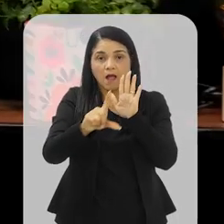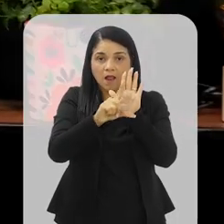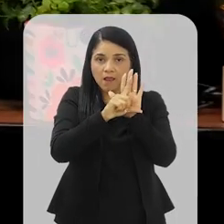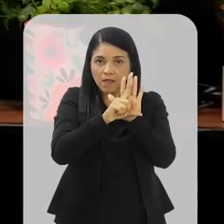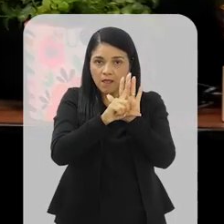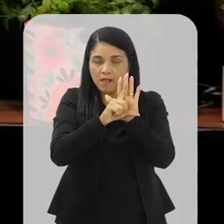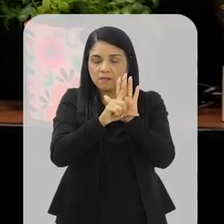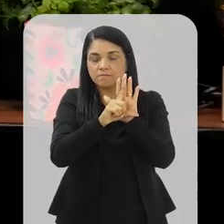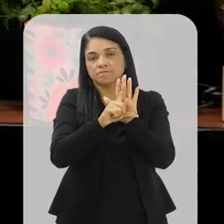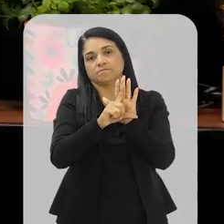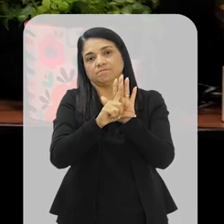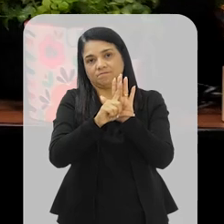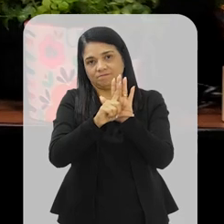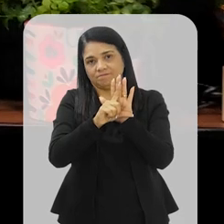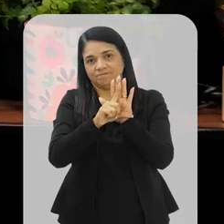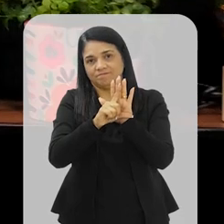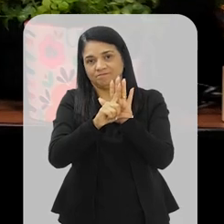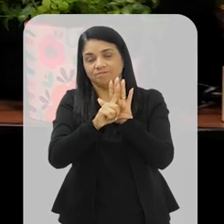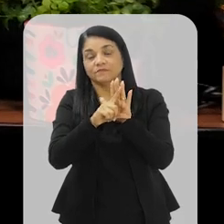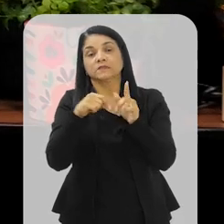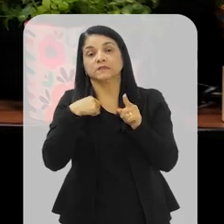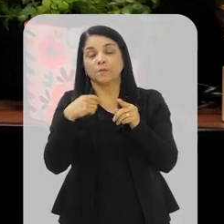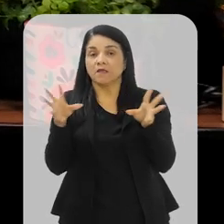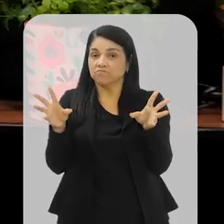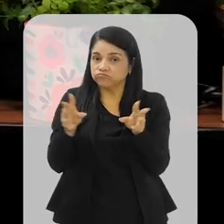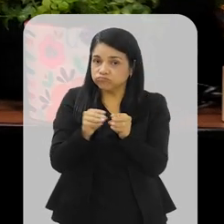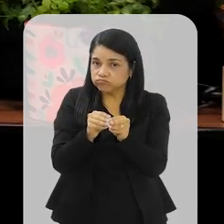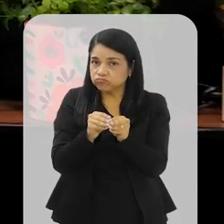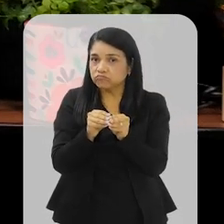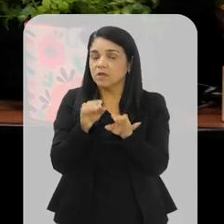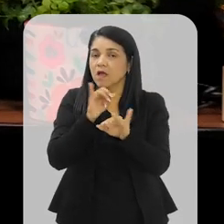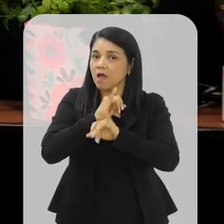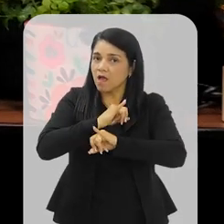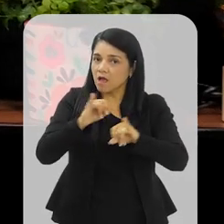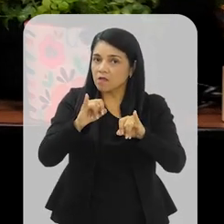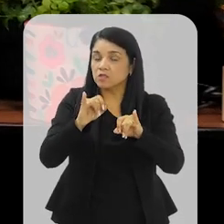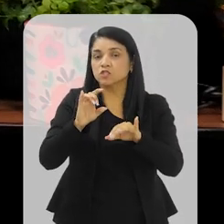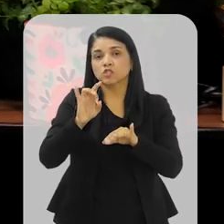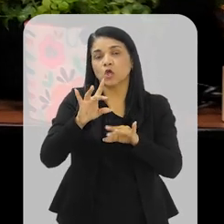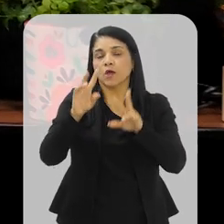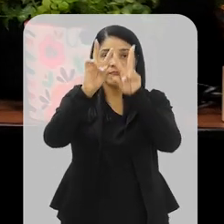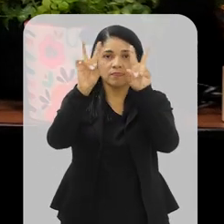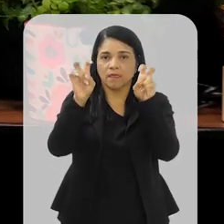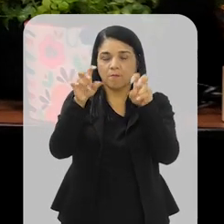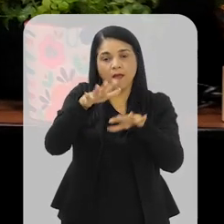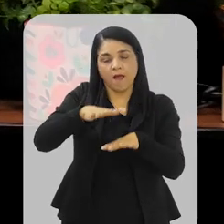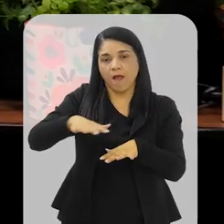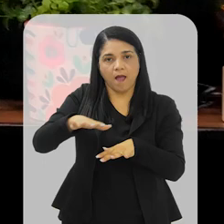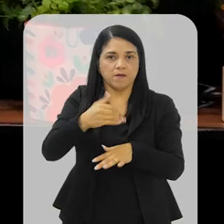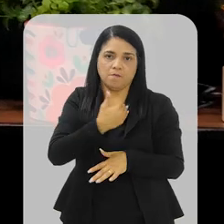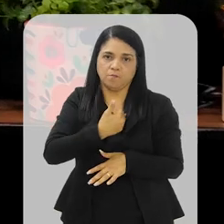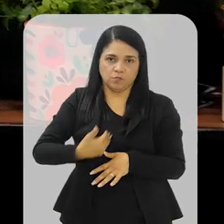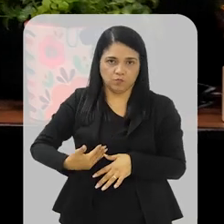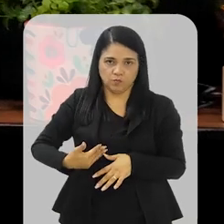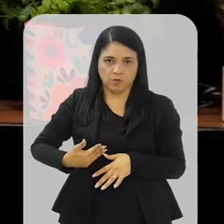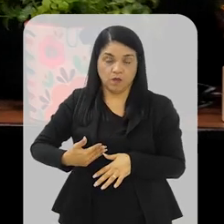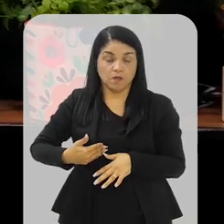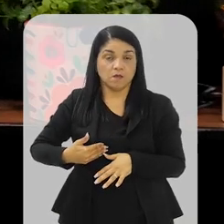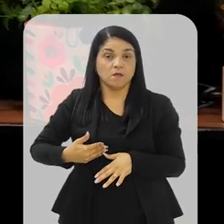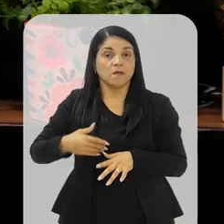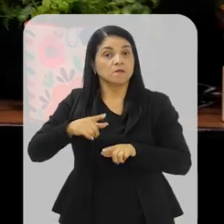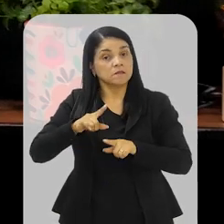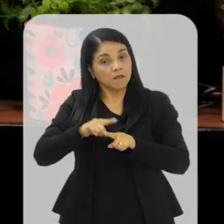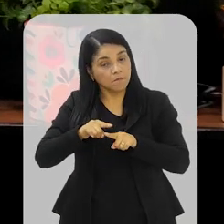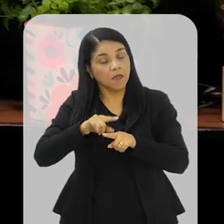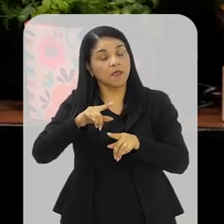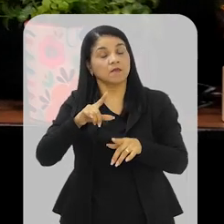a nossa legislação interna para isso fecho destacando que não só temas da área digamos assim pública